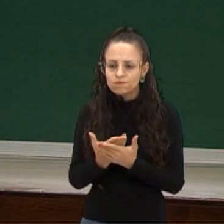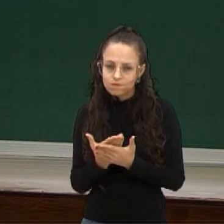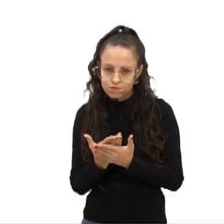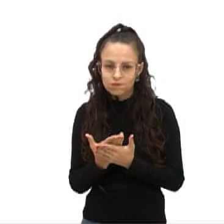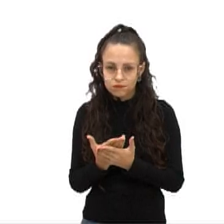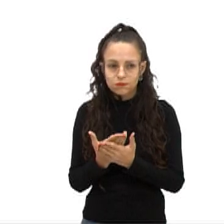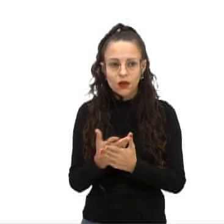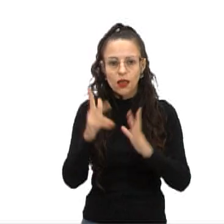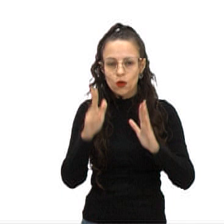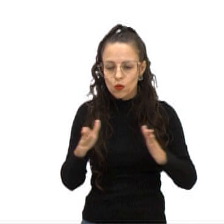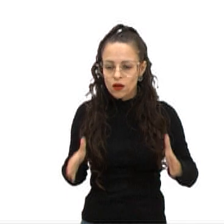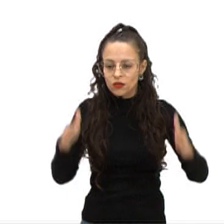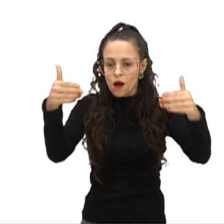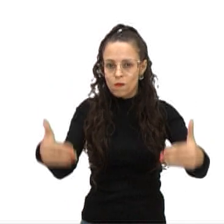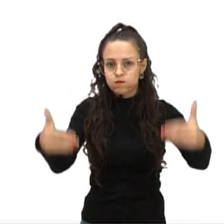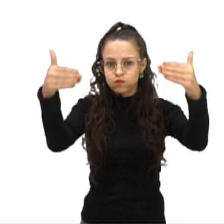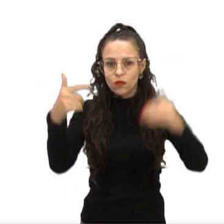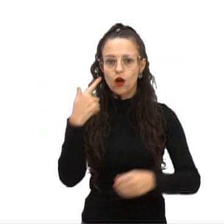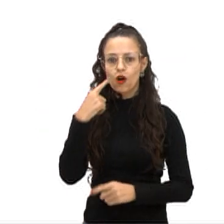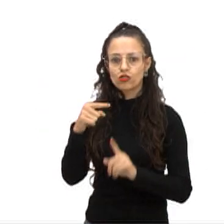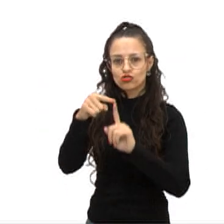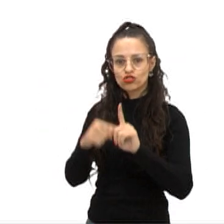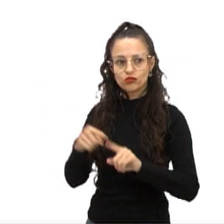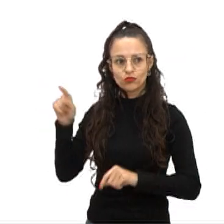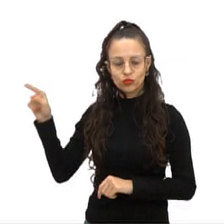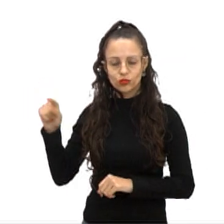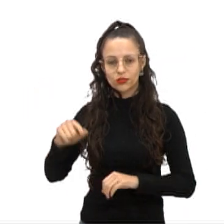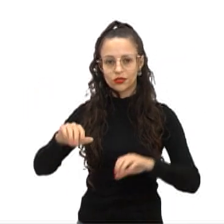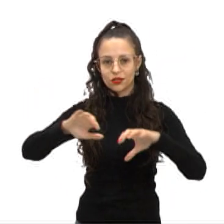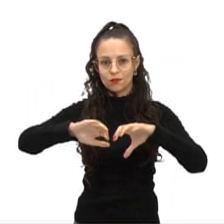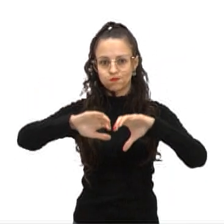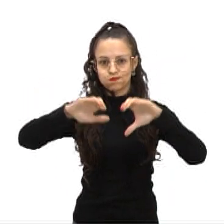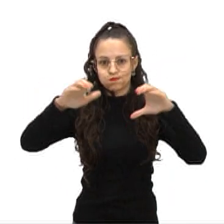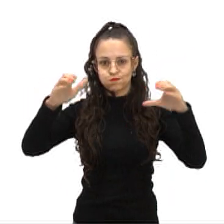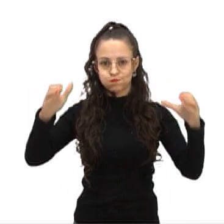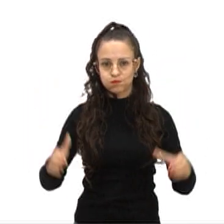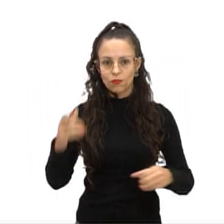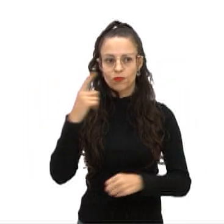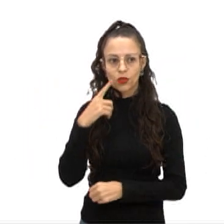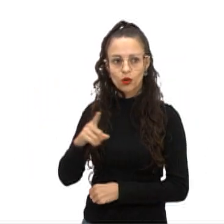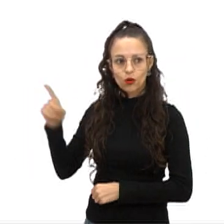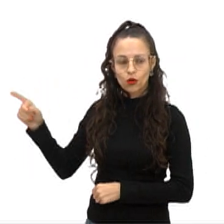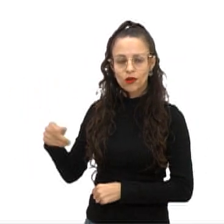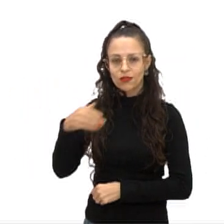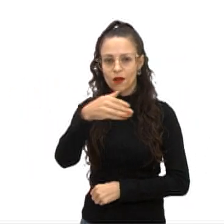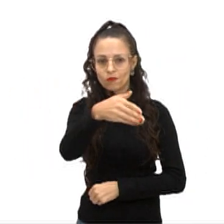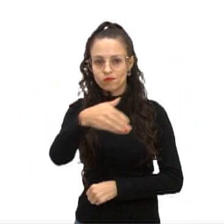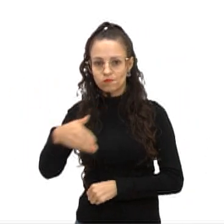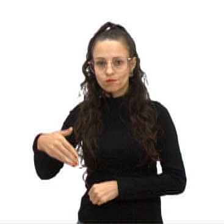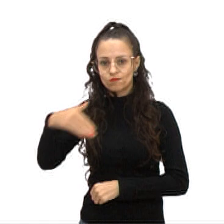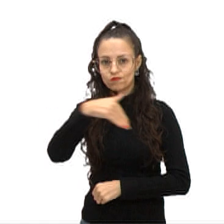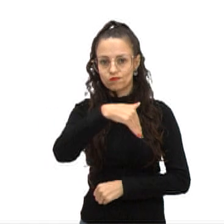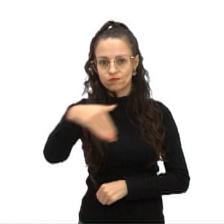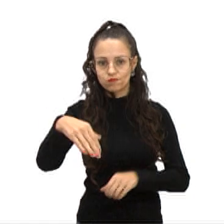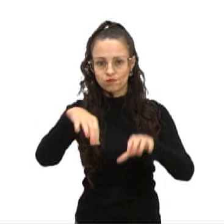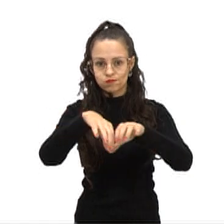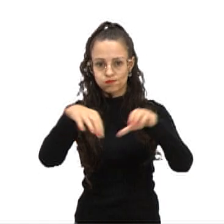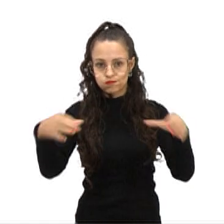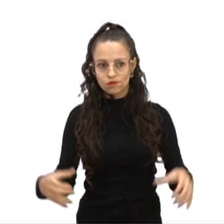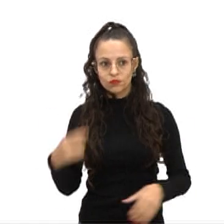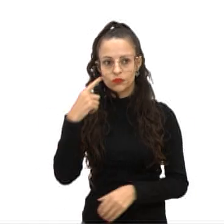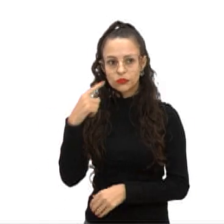viu. Tá? Então, os tipos de abóbadas: a de aresta, né? Que a gente tem esse cruzamento de duas de berço,